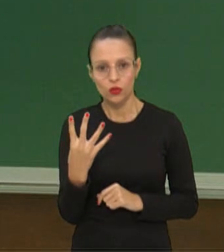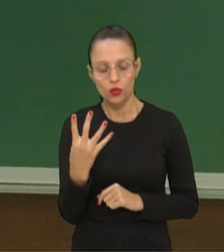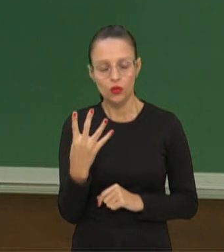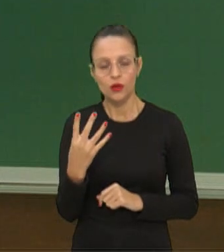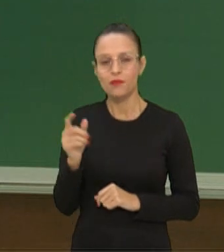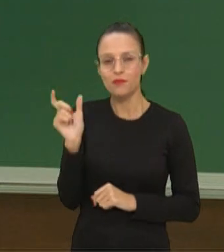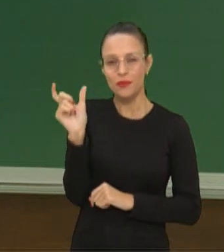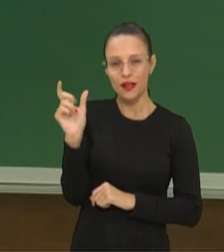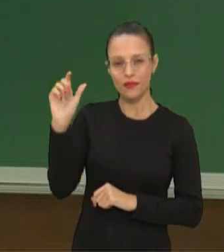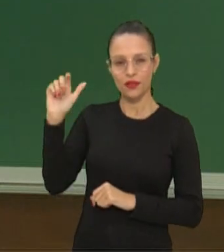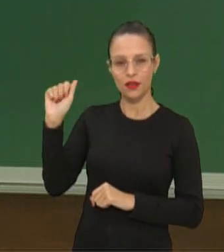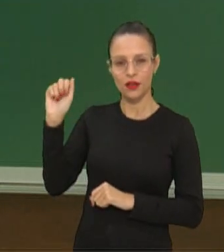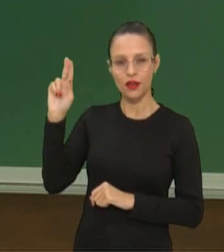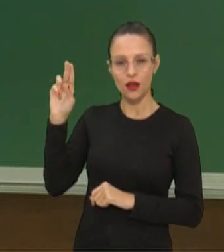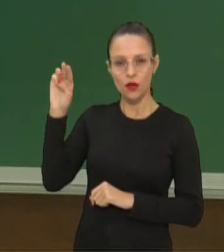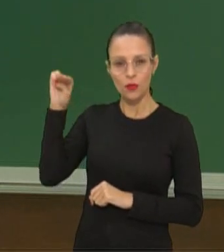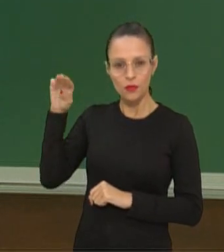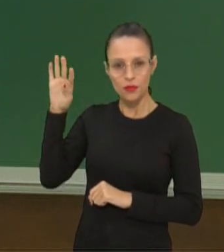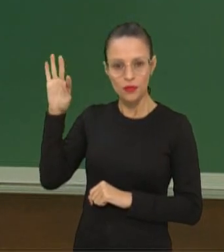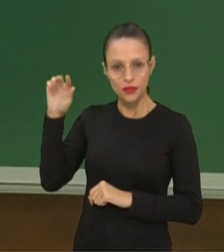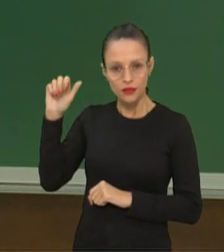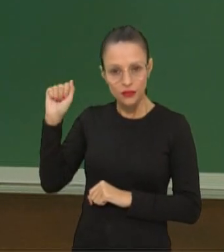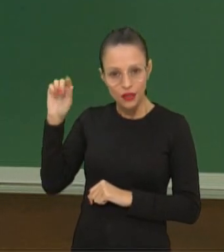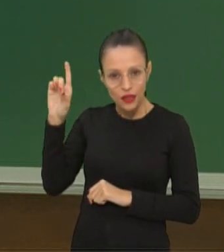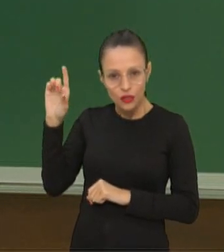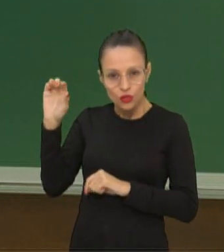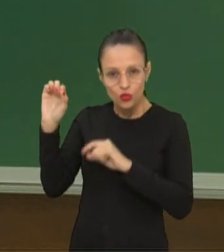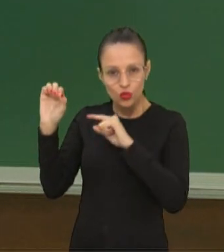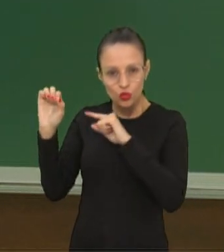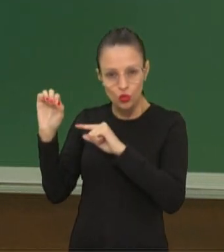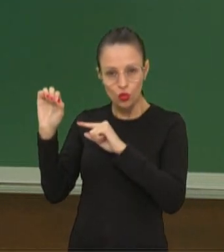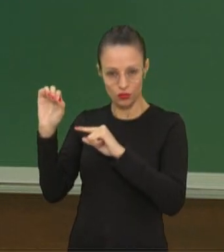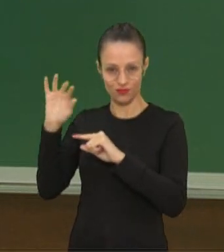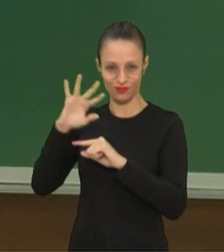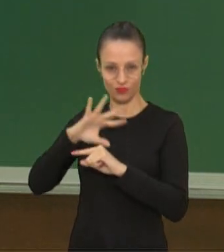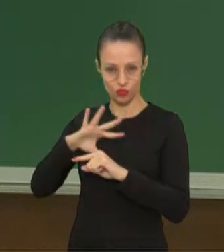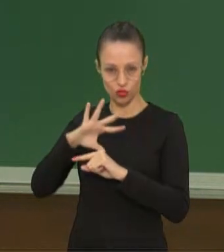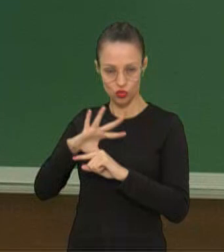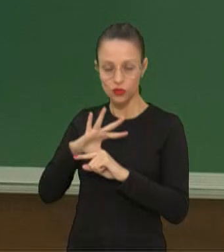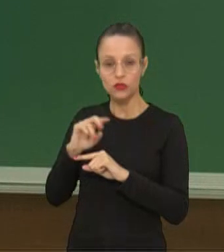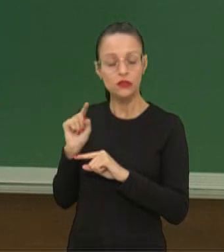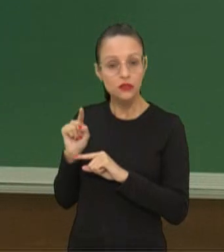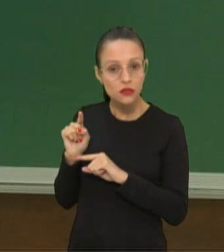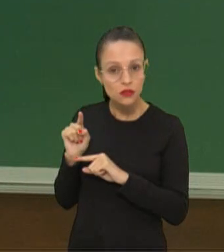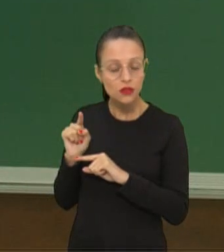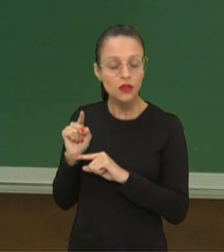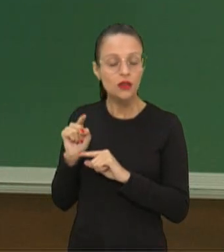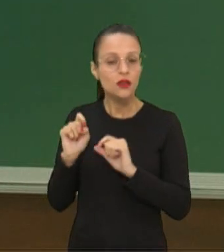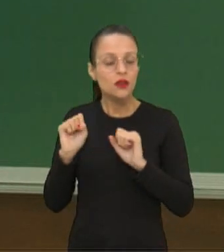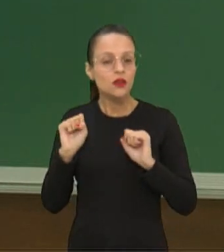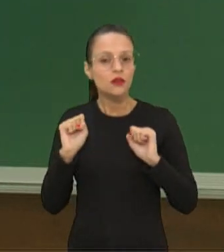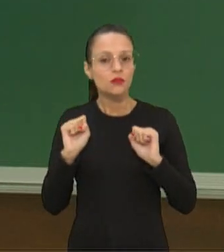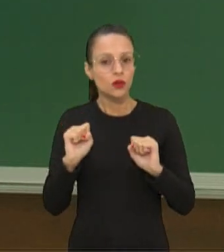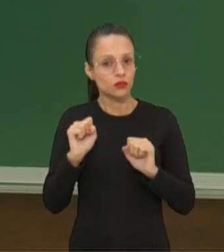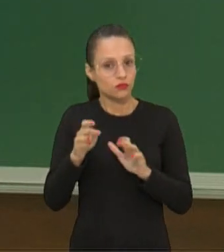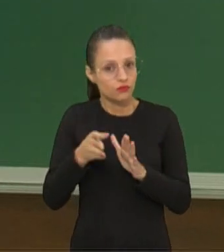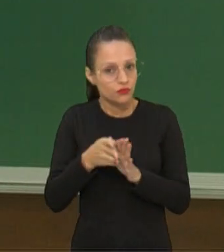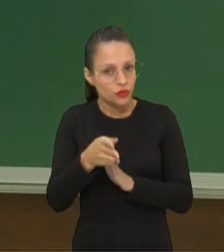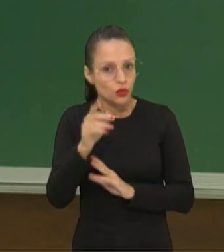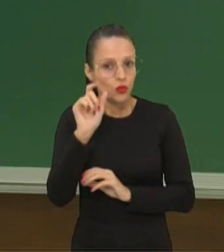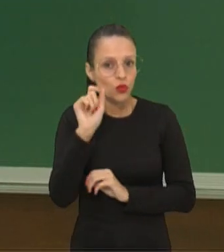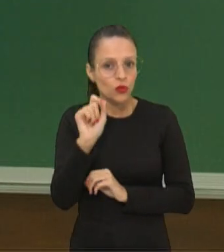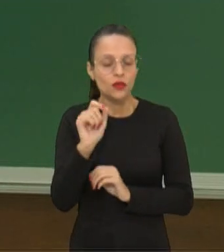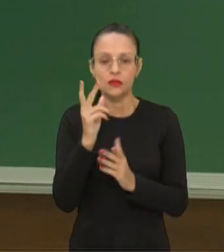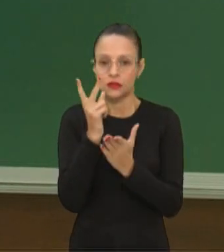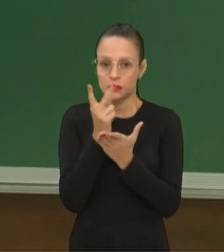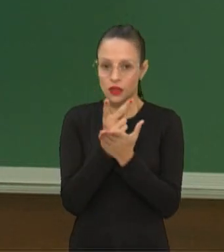Por mais que você pense em escrever 4 mais um número, mais o x, o número que está representado ali, eu te aconselho a fazer sempre